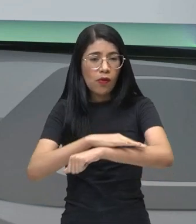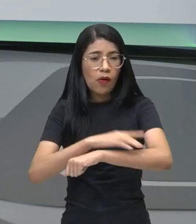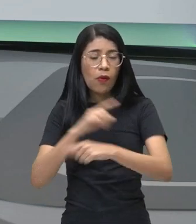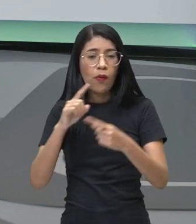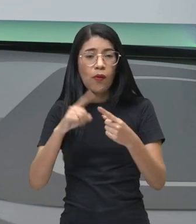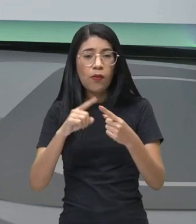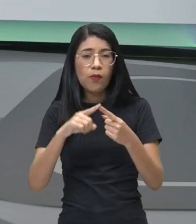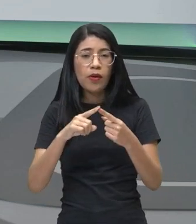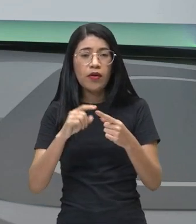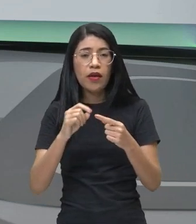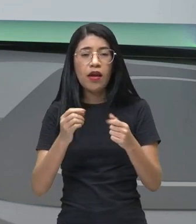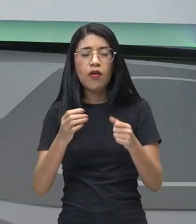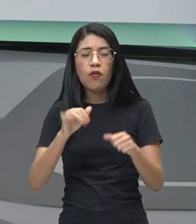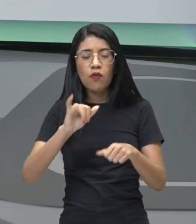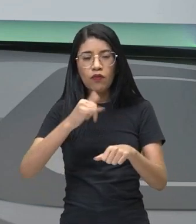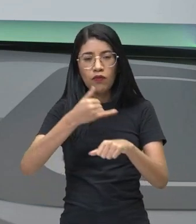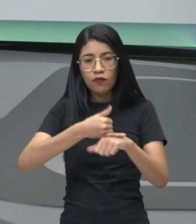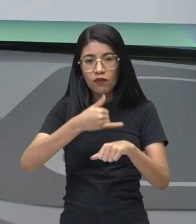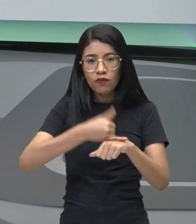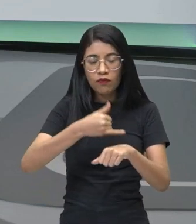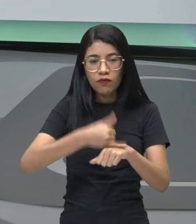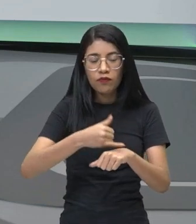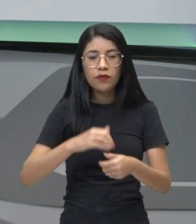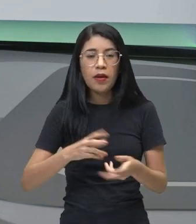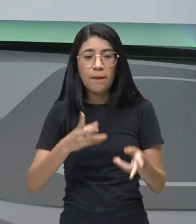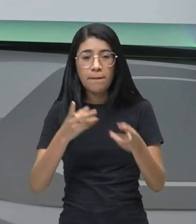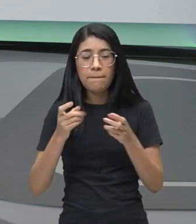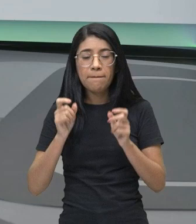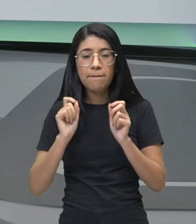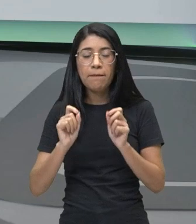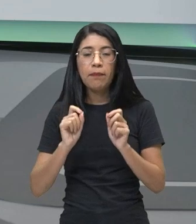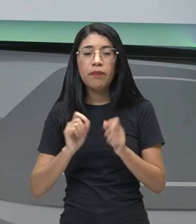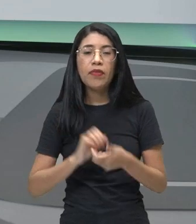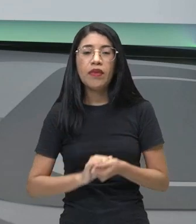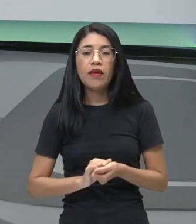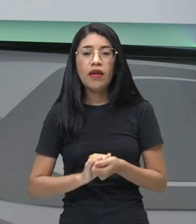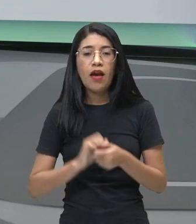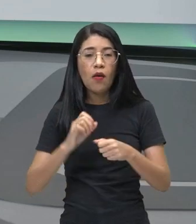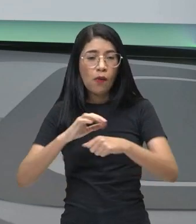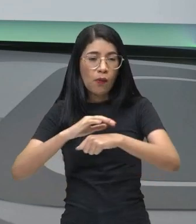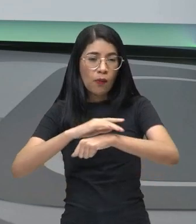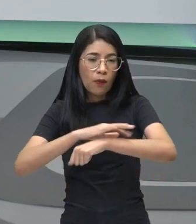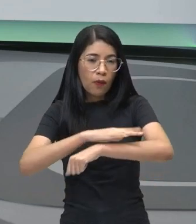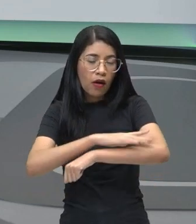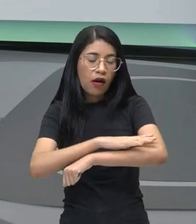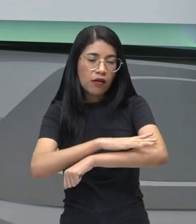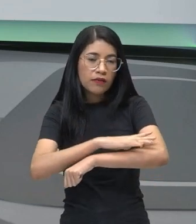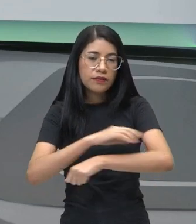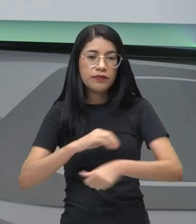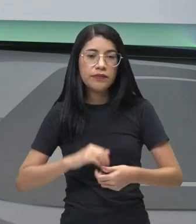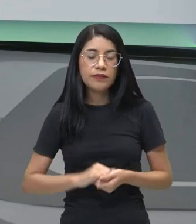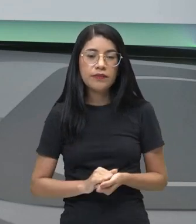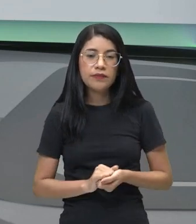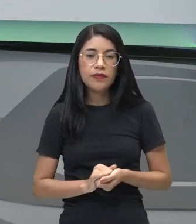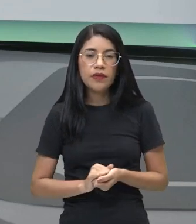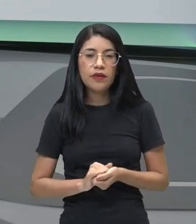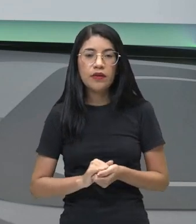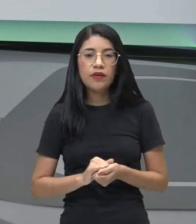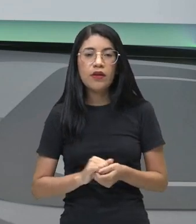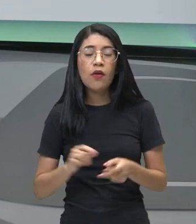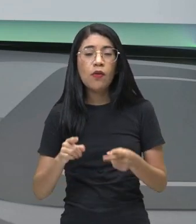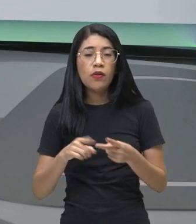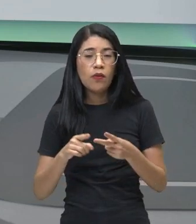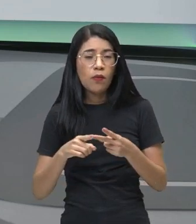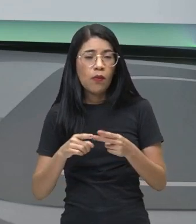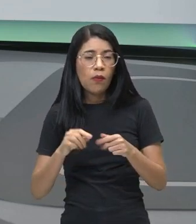primeiro lá, que é a barra de ferro, você percebeu que há um processo de propagação por condução. O ferro